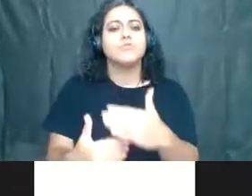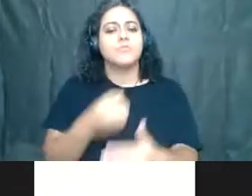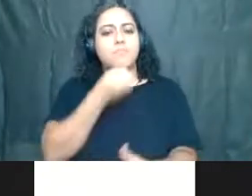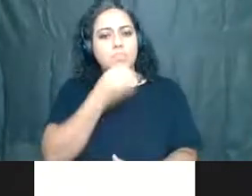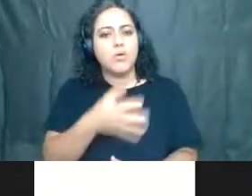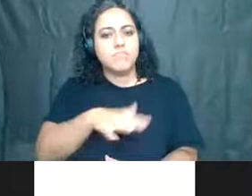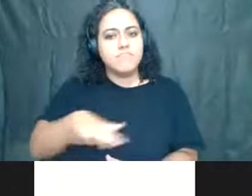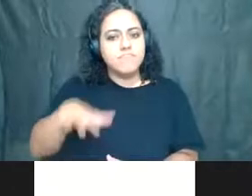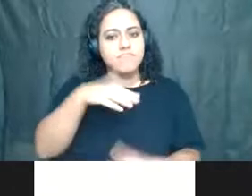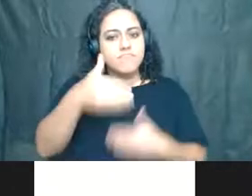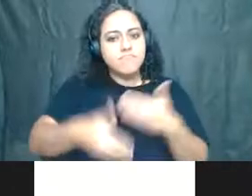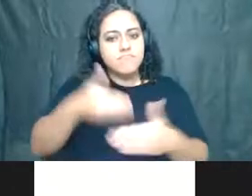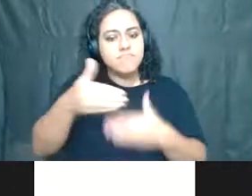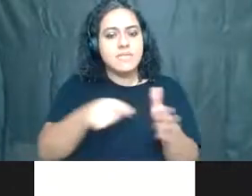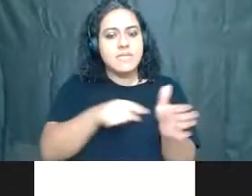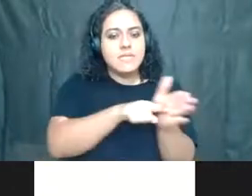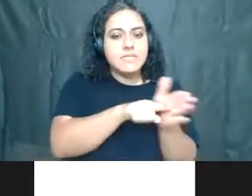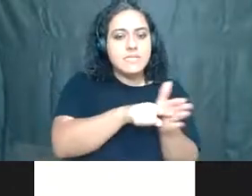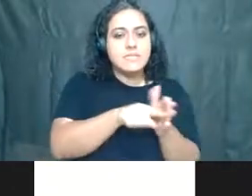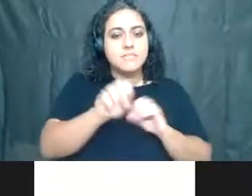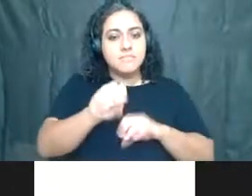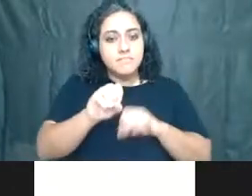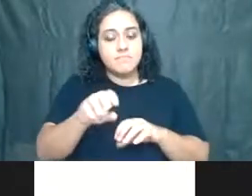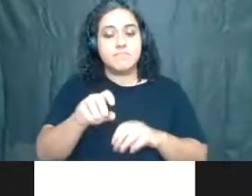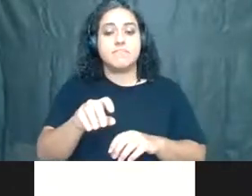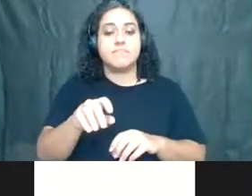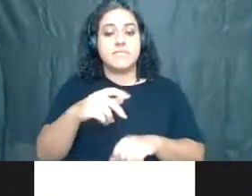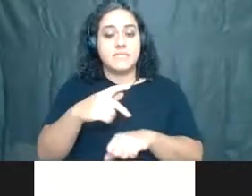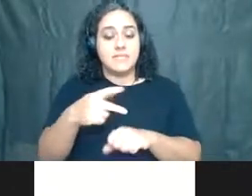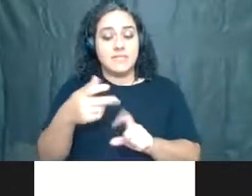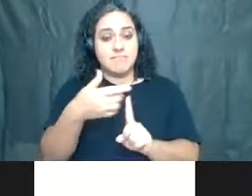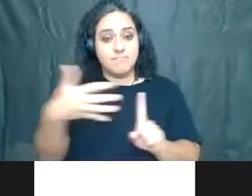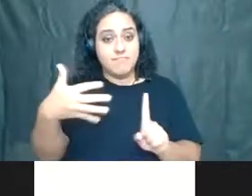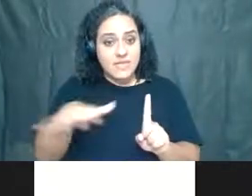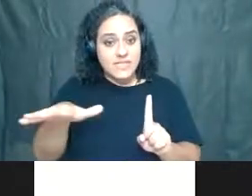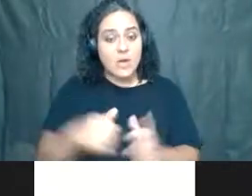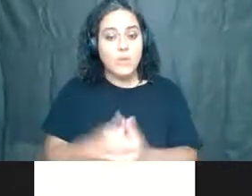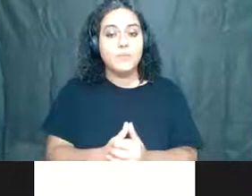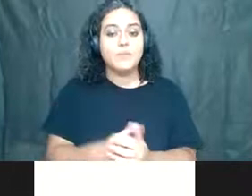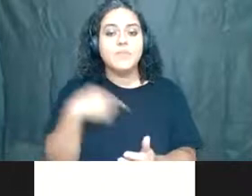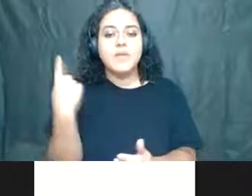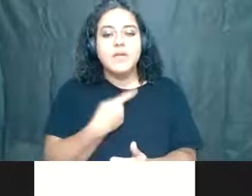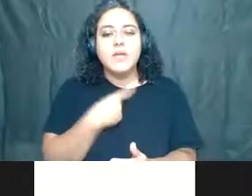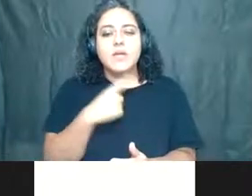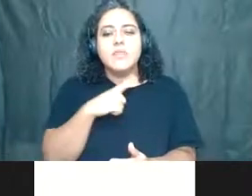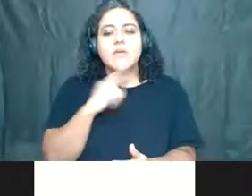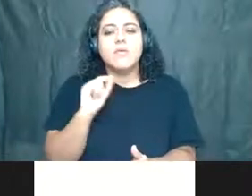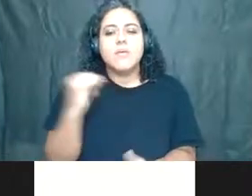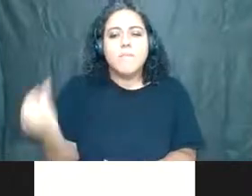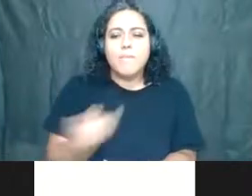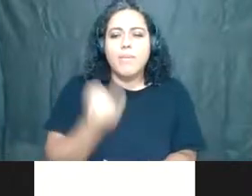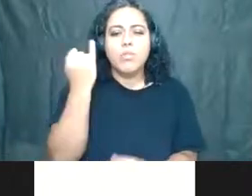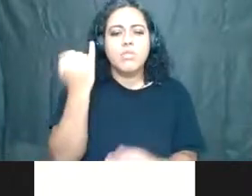entre ensino, pesquisa e extensão. Institucionalmente, cumprimos um importante papel